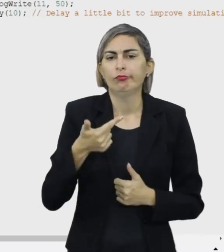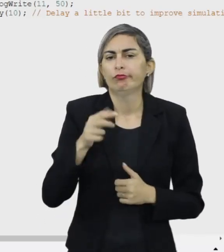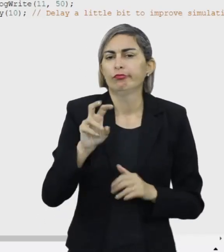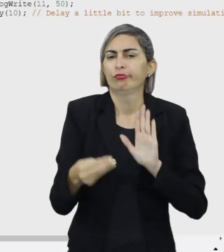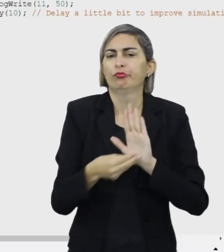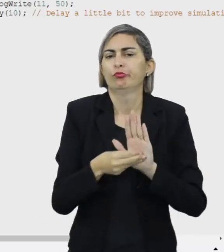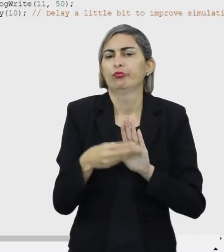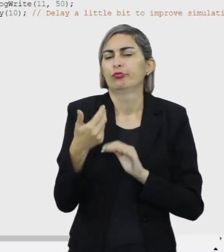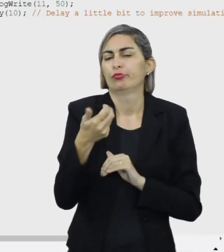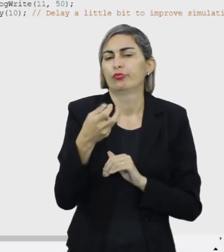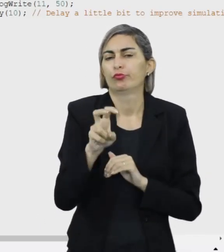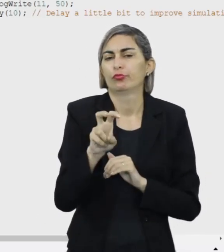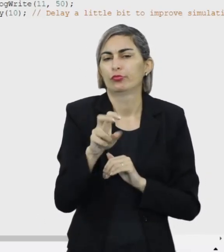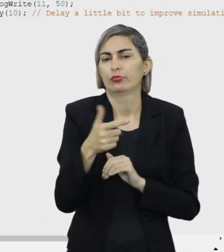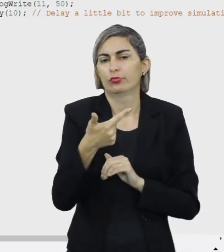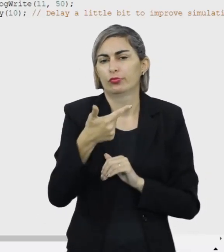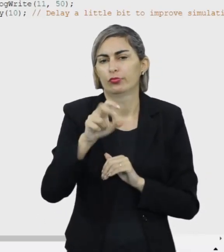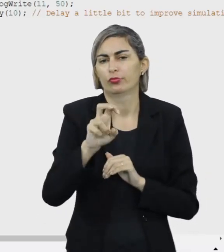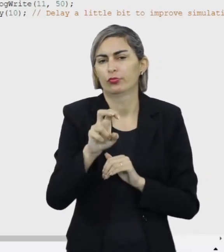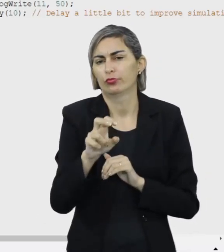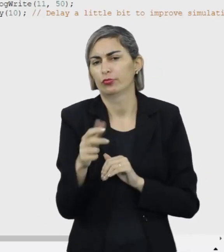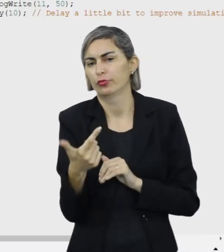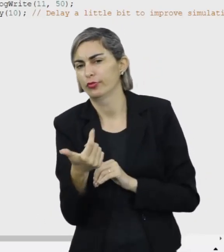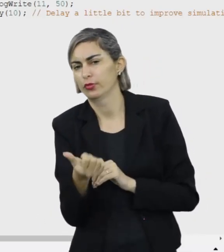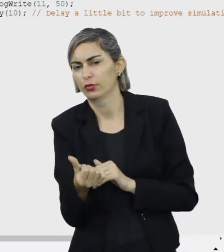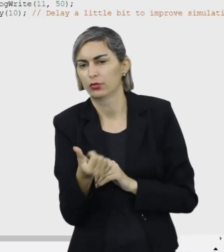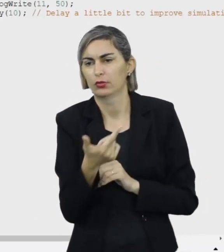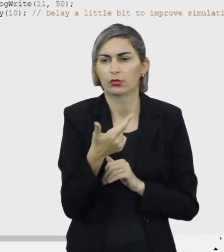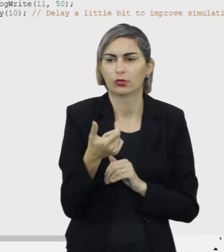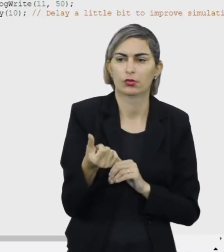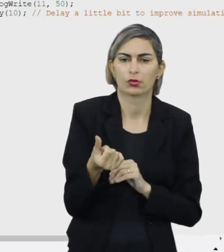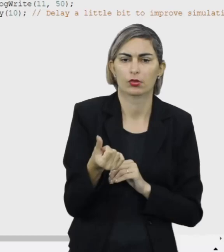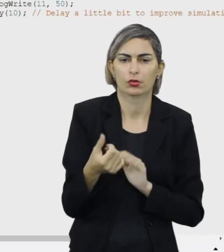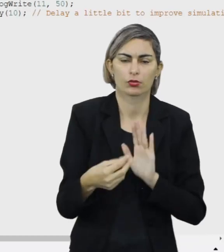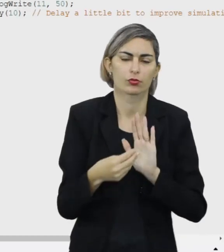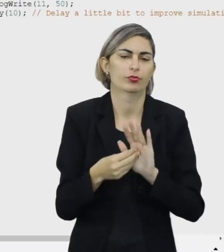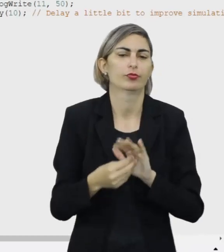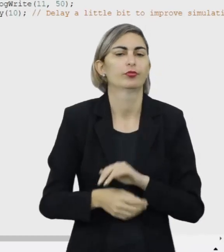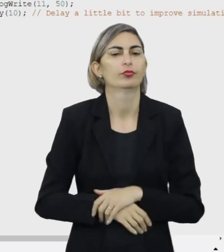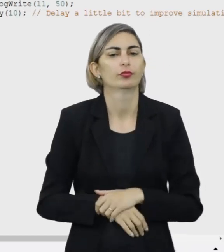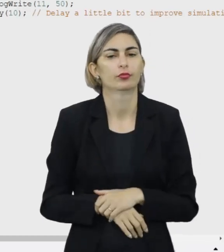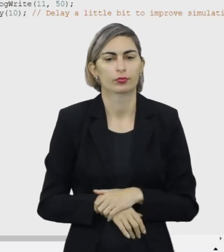25, tá? Tá, 26. Posso colocar assim.